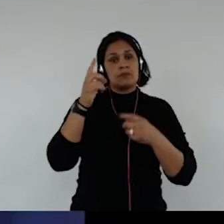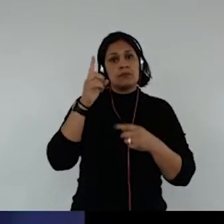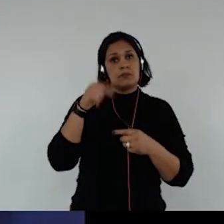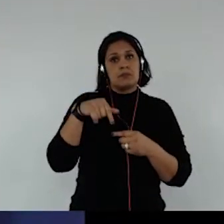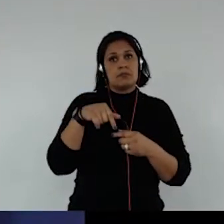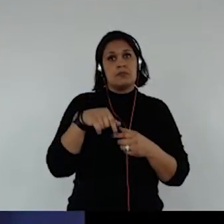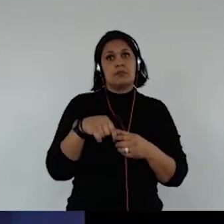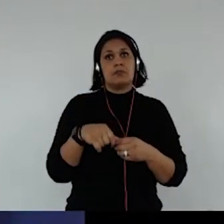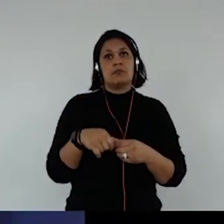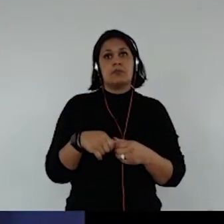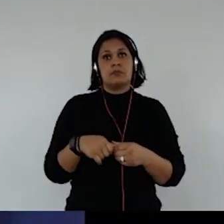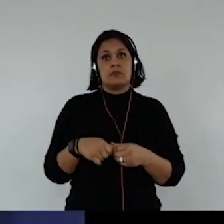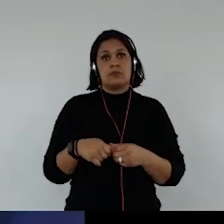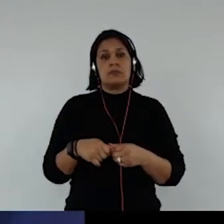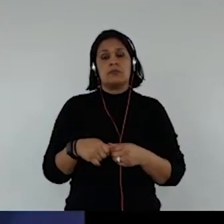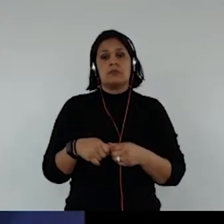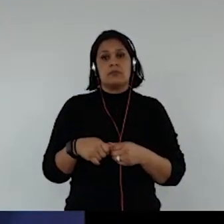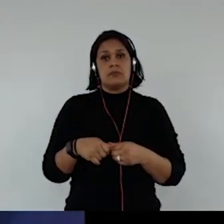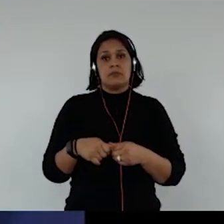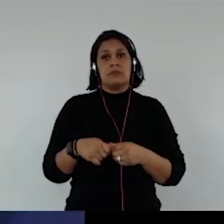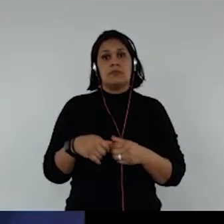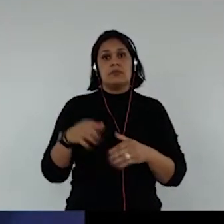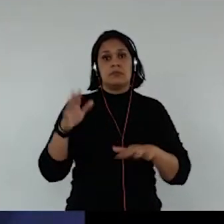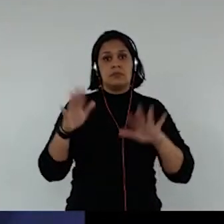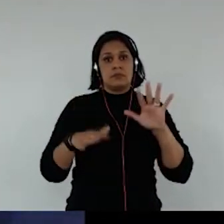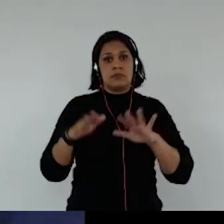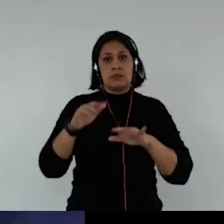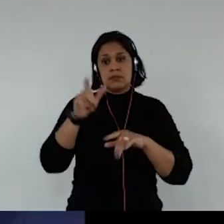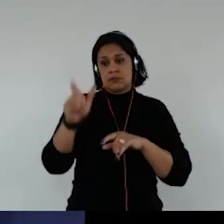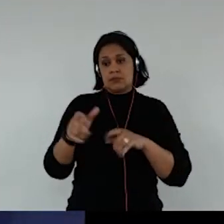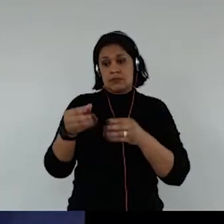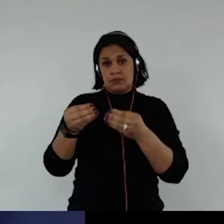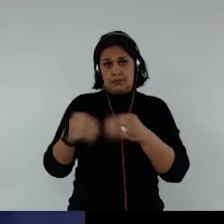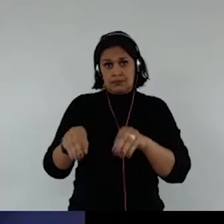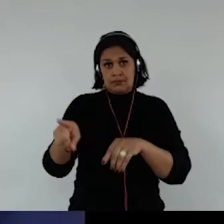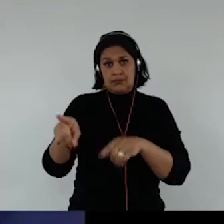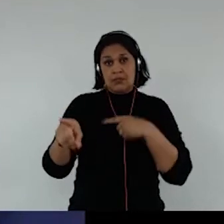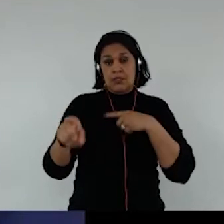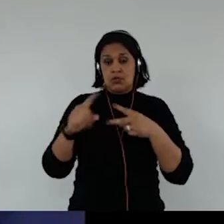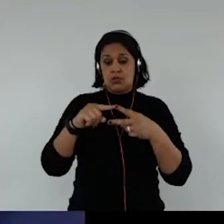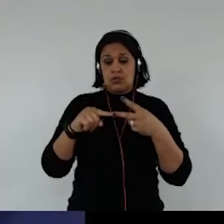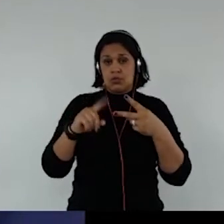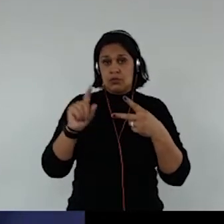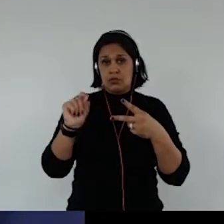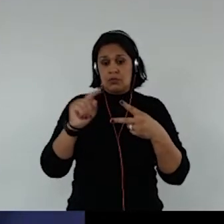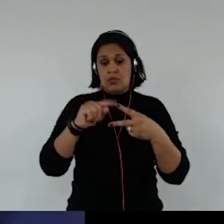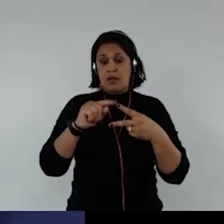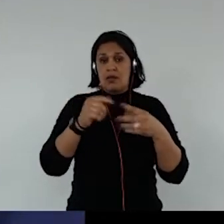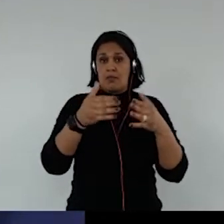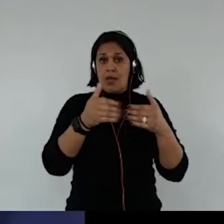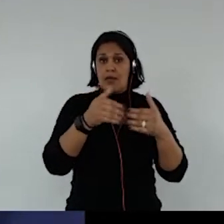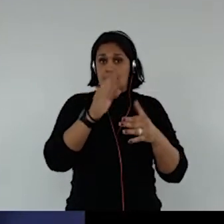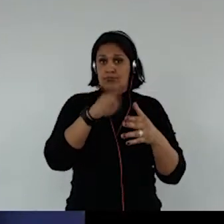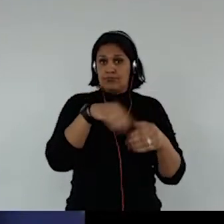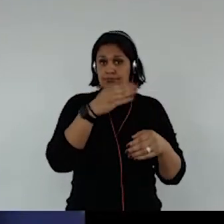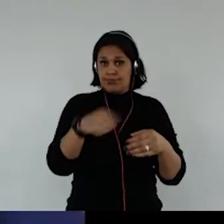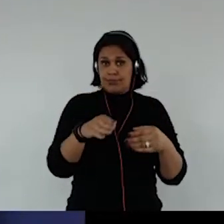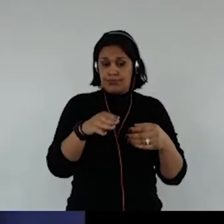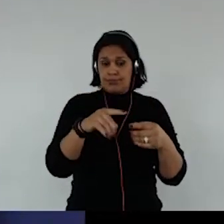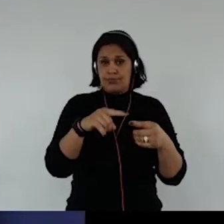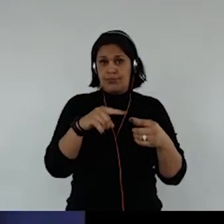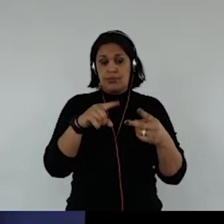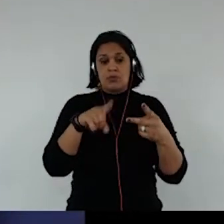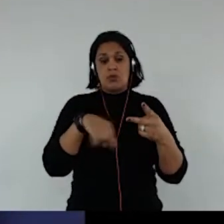demasiadamente rigoroso com a parte prejudicada. O prejudicado, então, tem duas opções: ou ele pleiteia a anulação ou a resolução